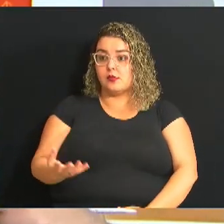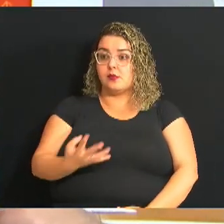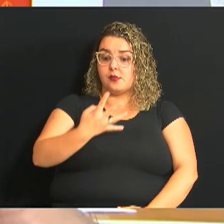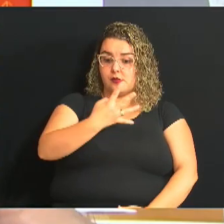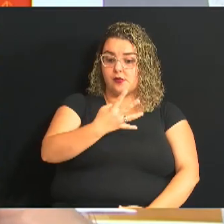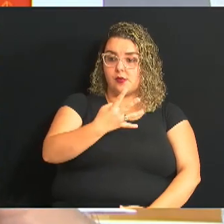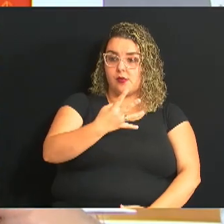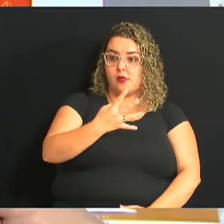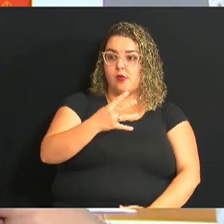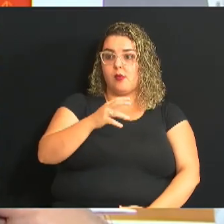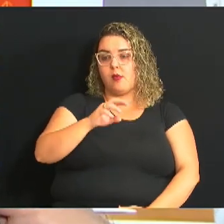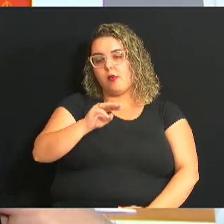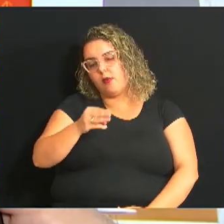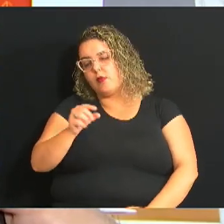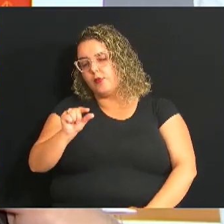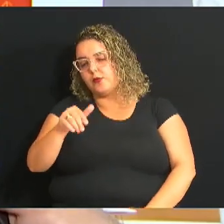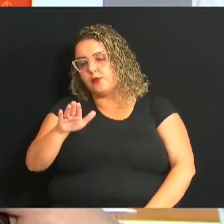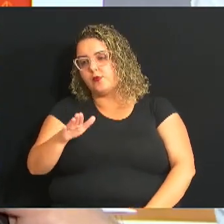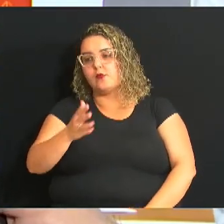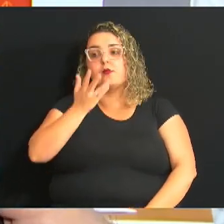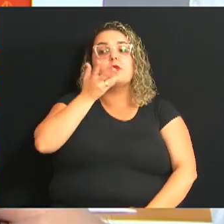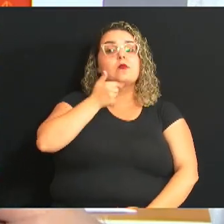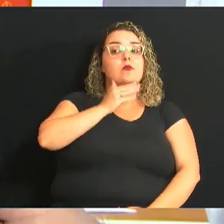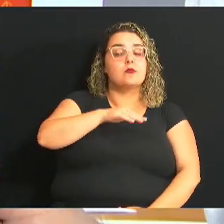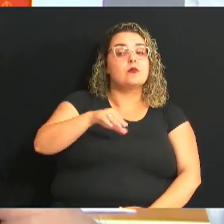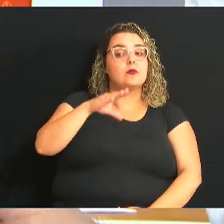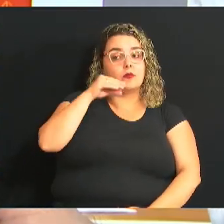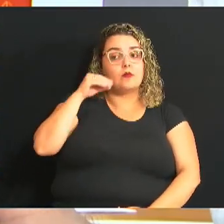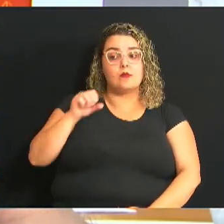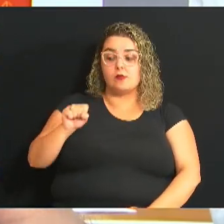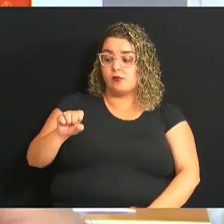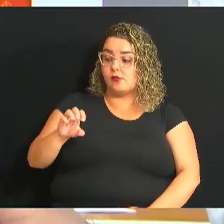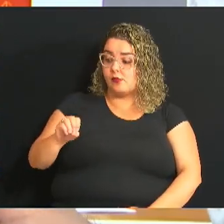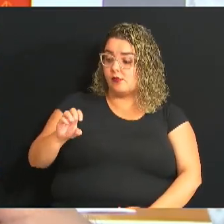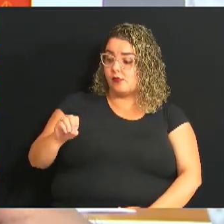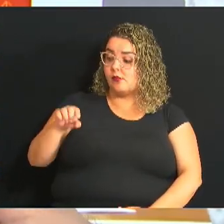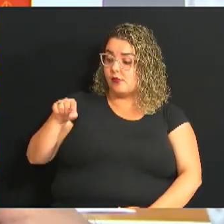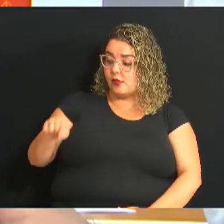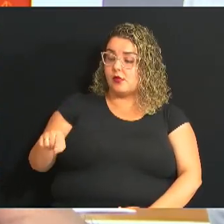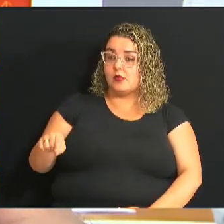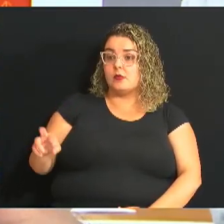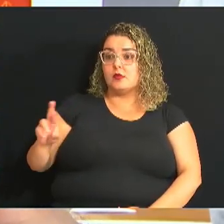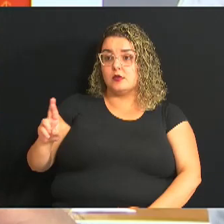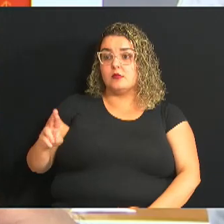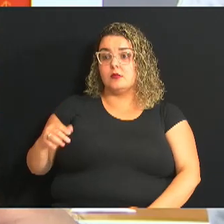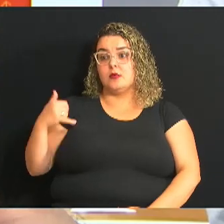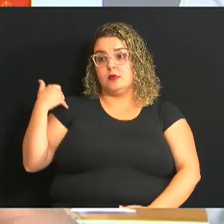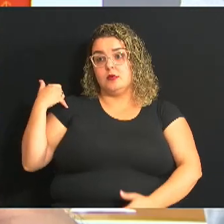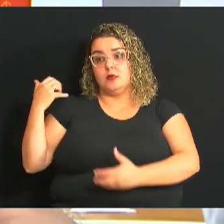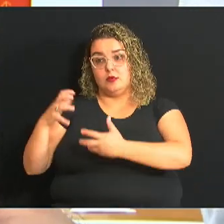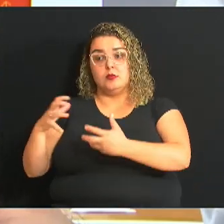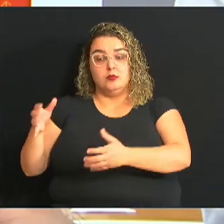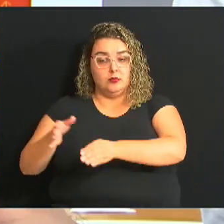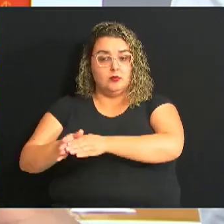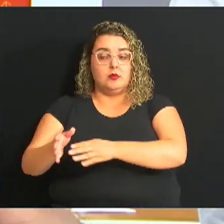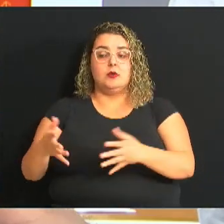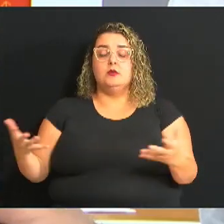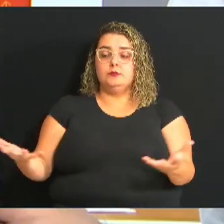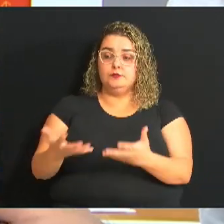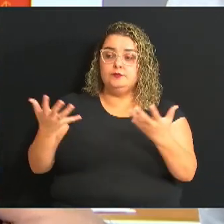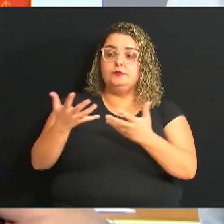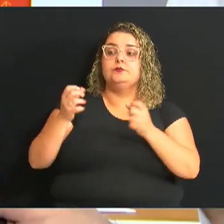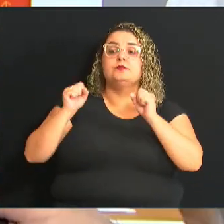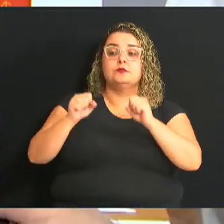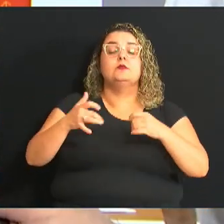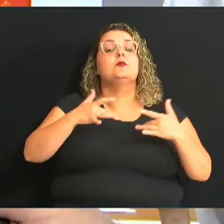pouco para as entidades de criança e adolescente e 800 mil reais para o Conselho Idoso. Então a gente quer estimular que as pessoas possam